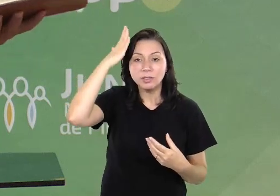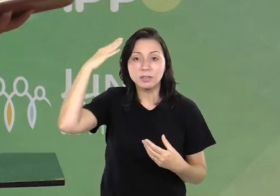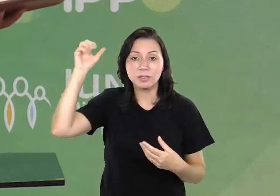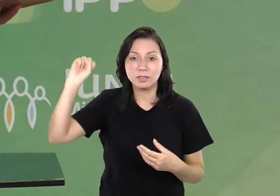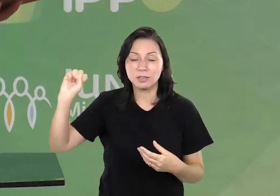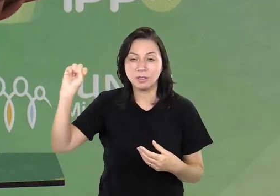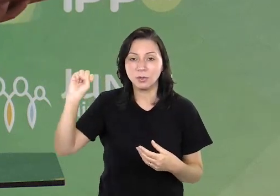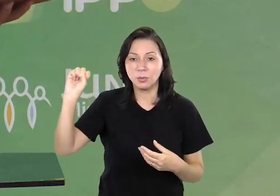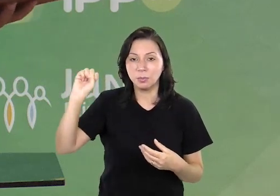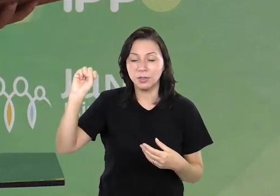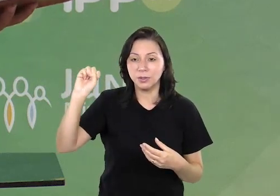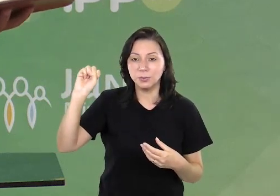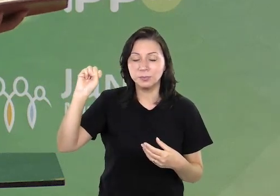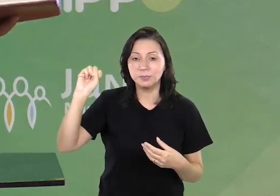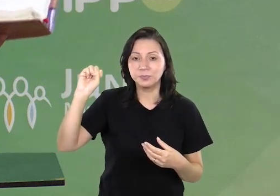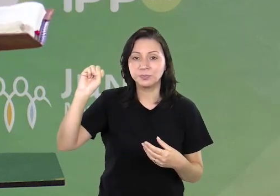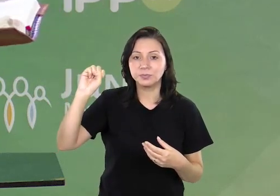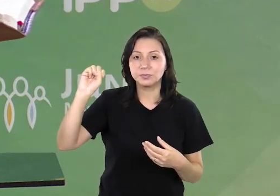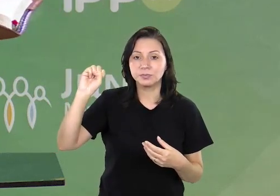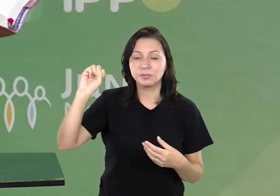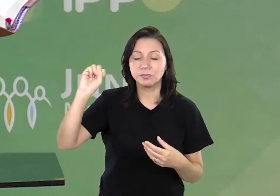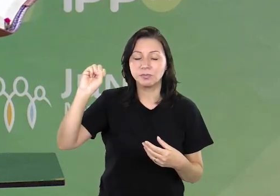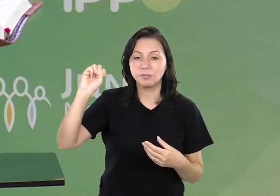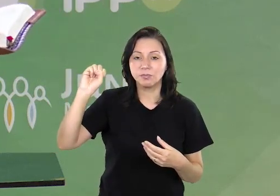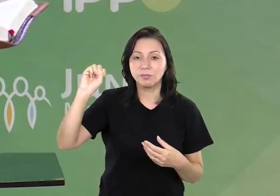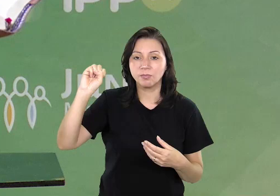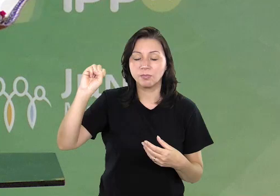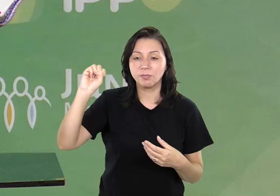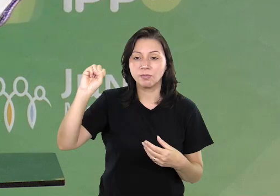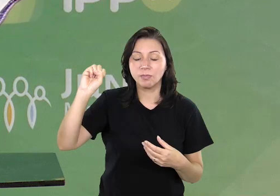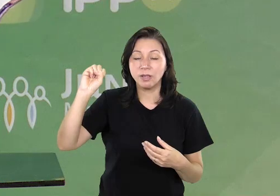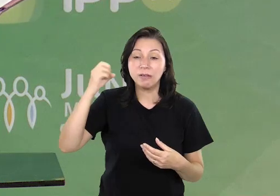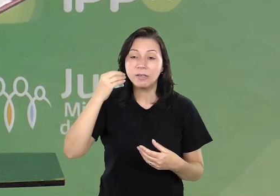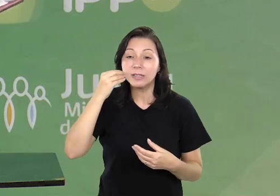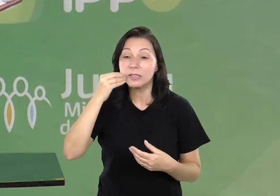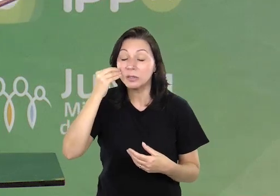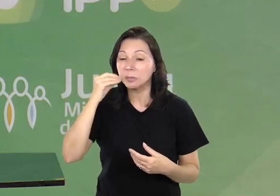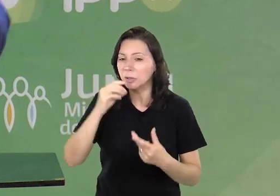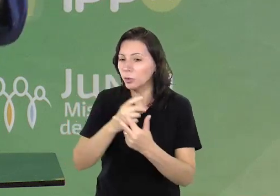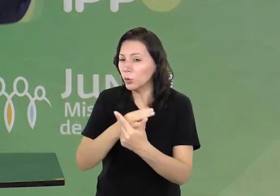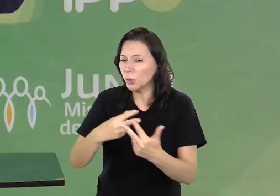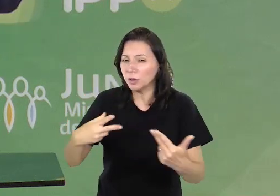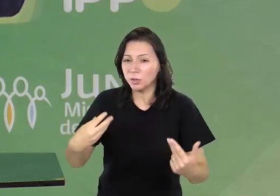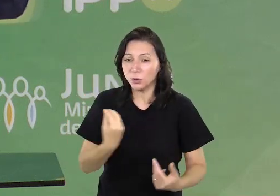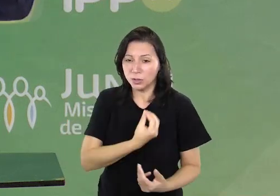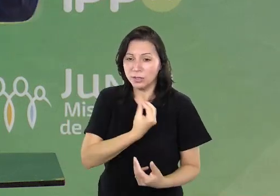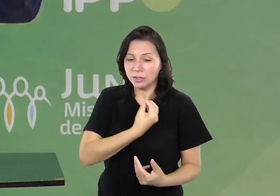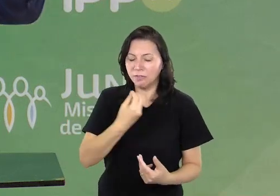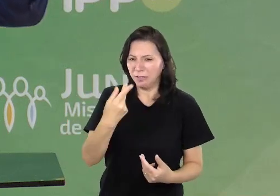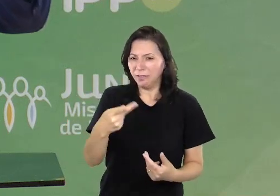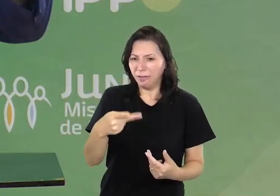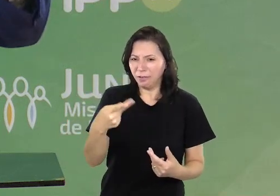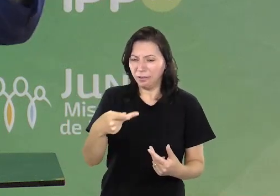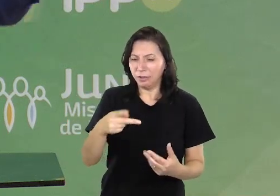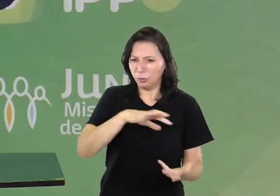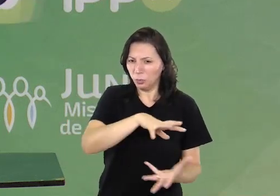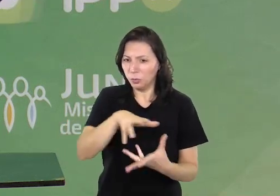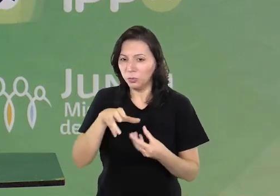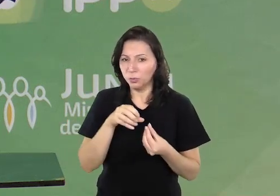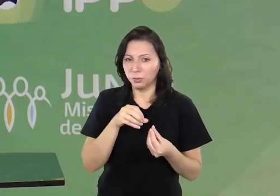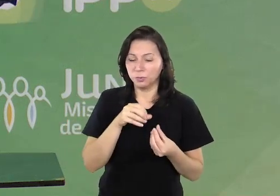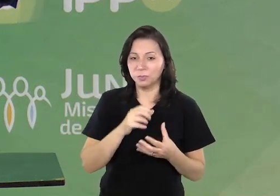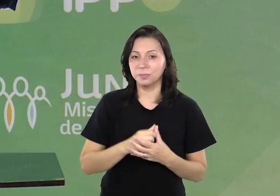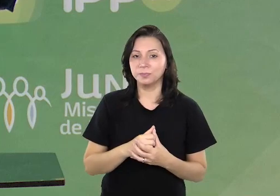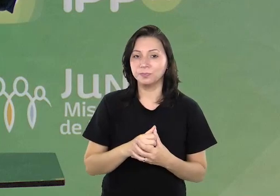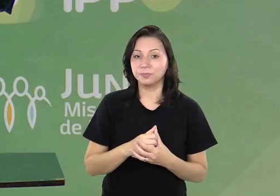admitida que vai ser examinado debaixo do Sol ou seja ele vai fundo